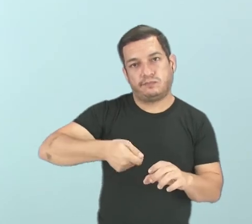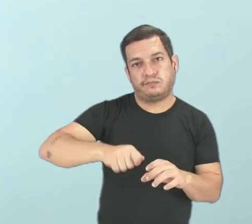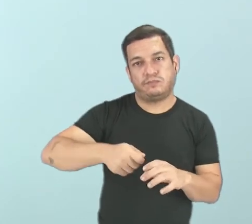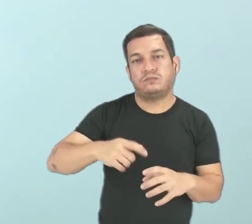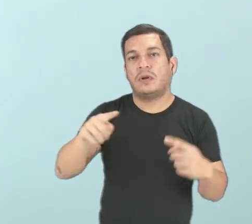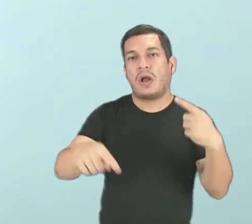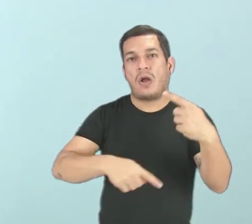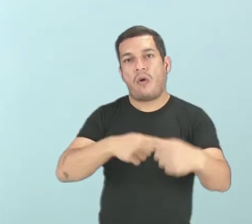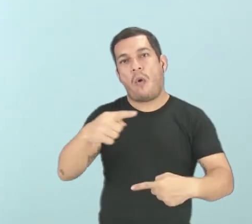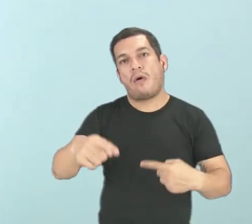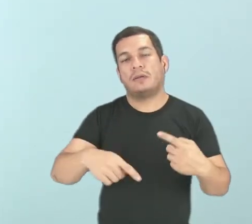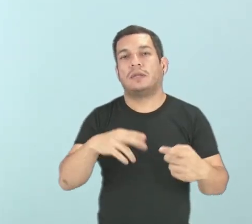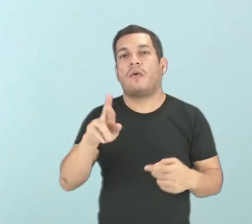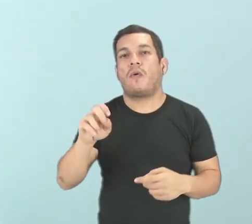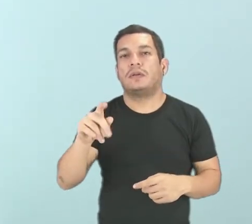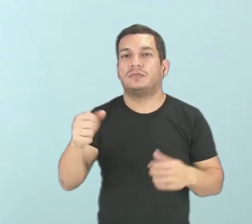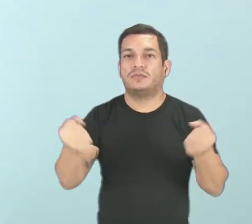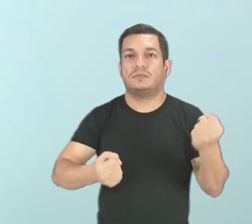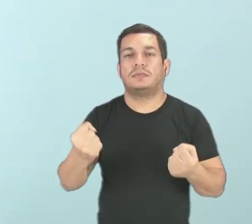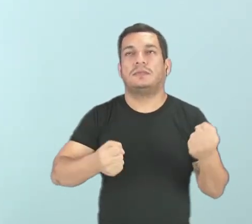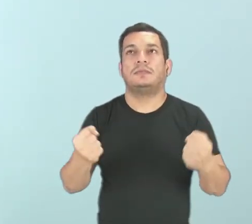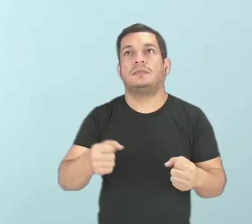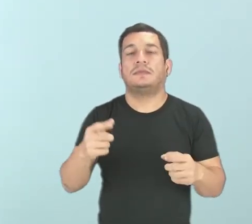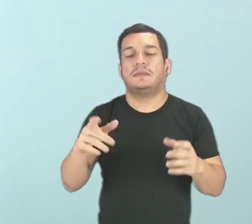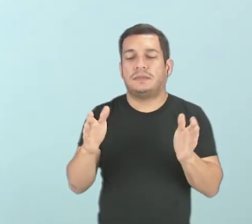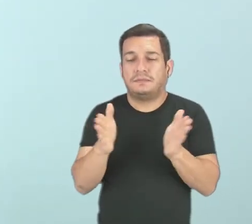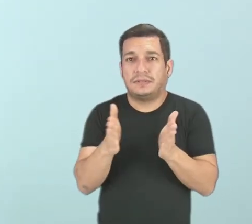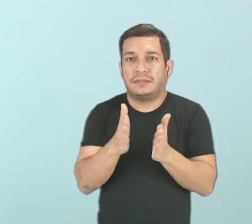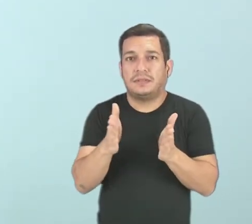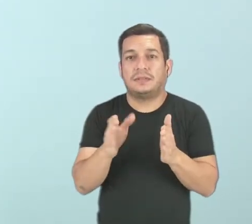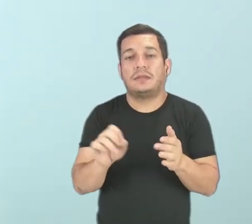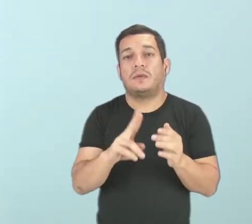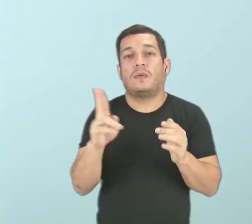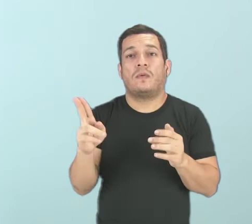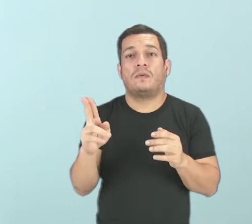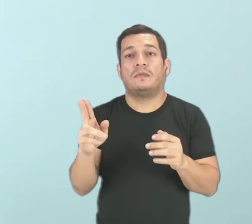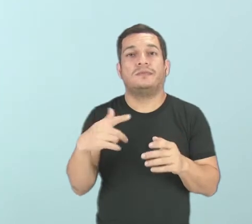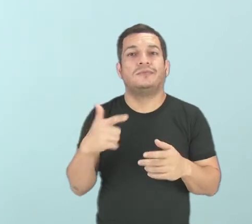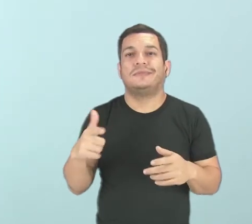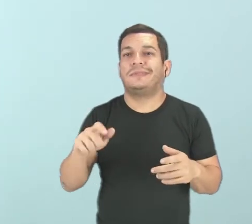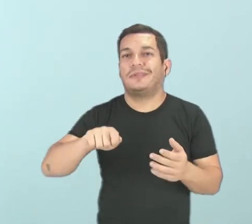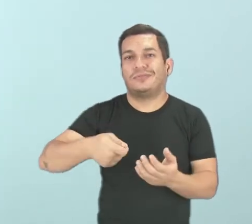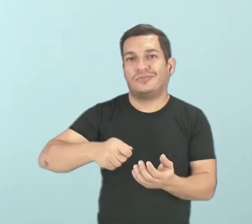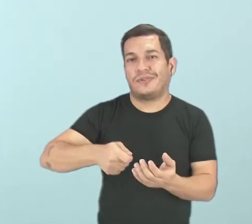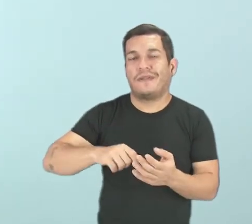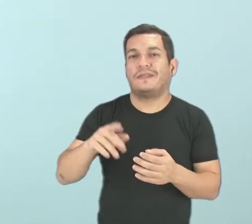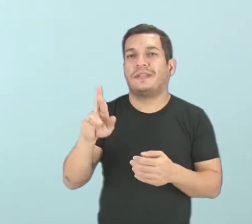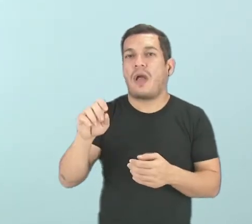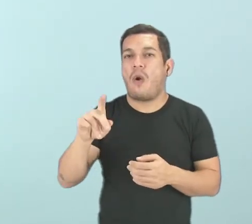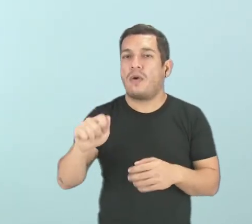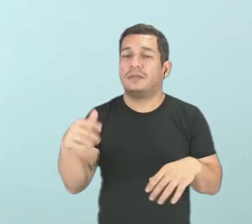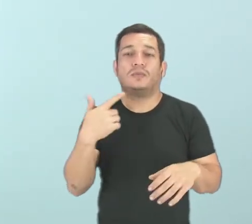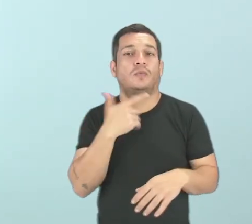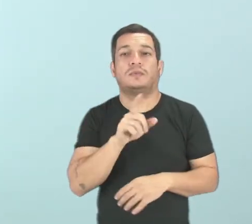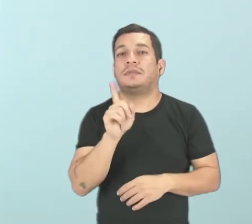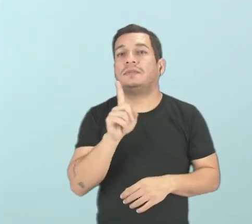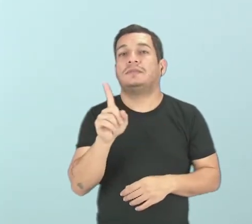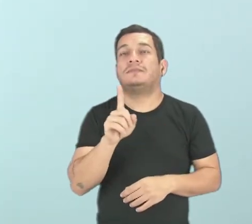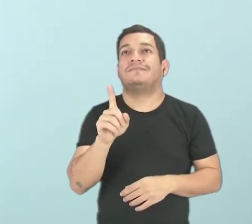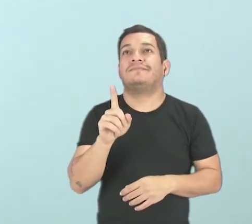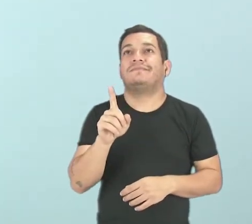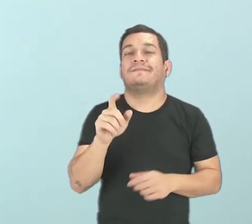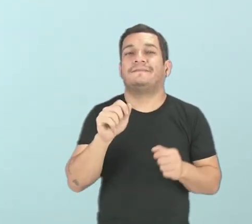força correta. Caso contrário, como você costuma falar ou já ouviu falar, espanou a rosca, espanou